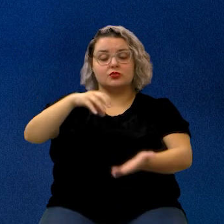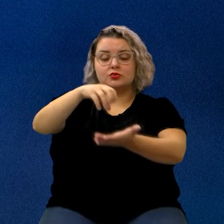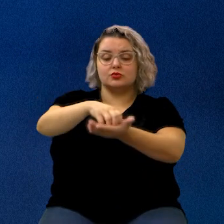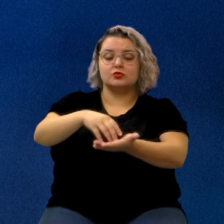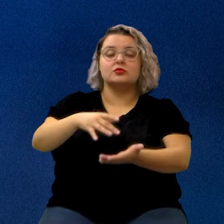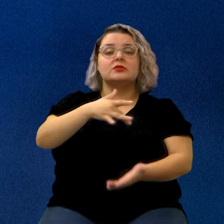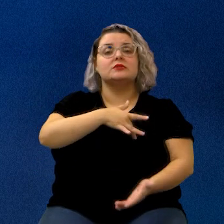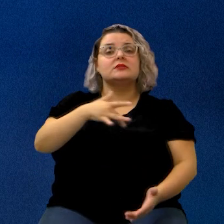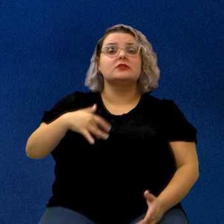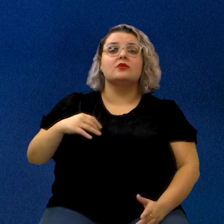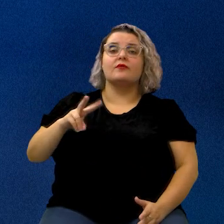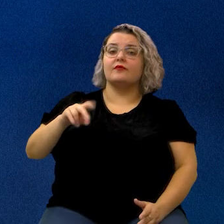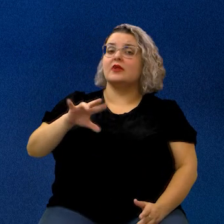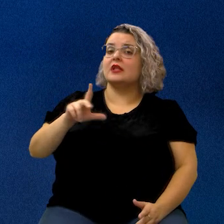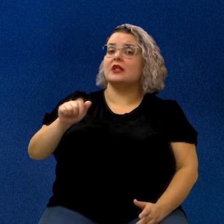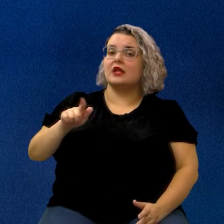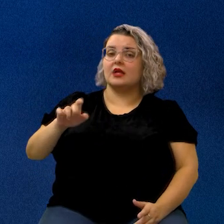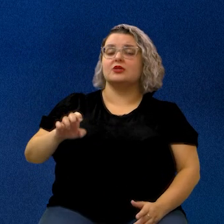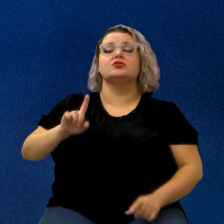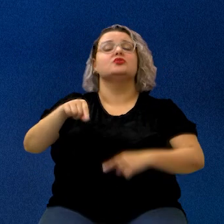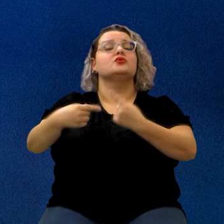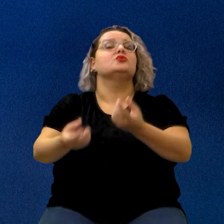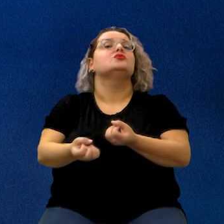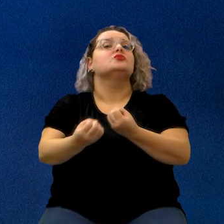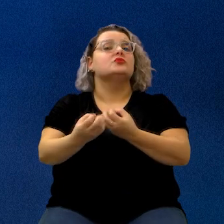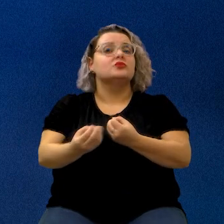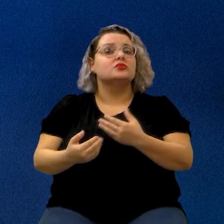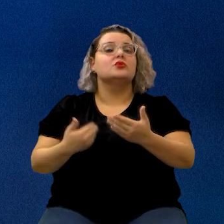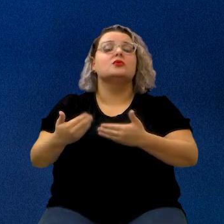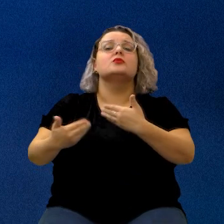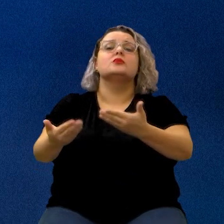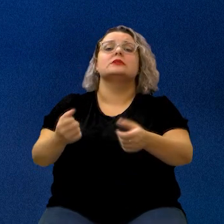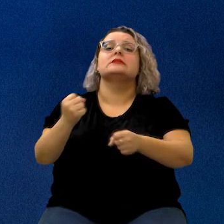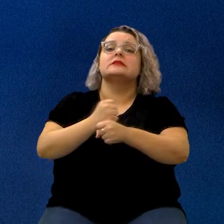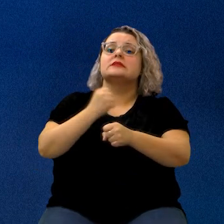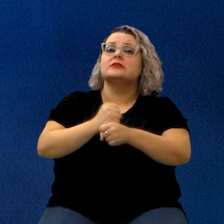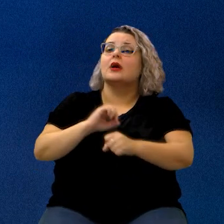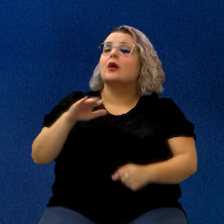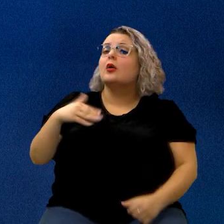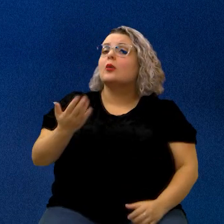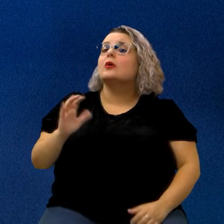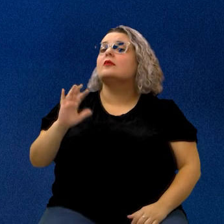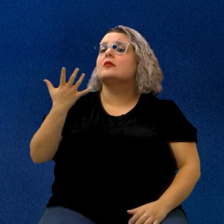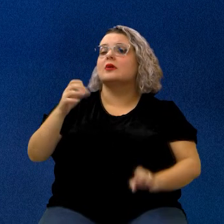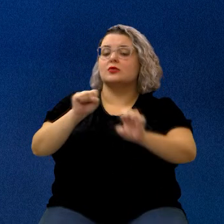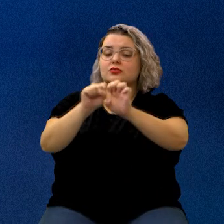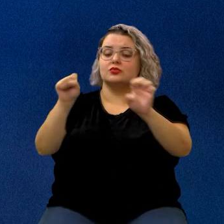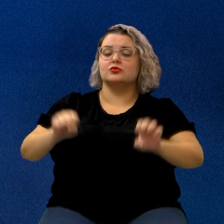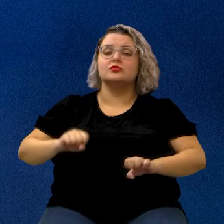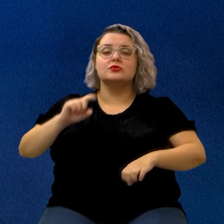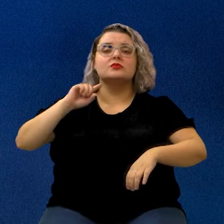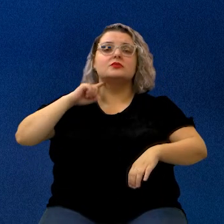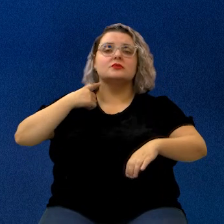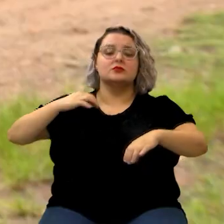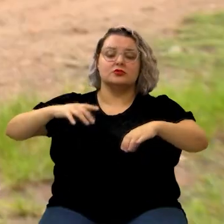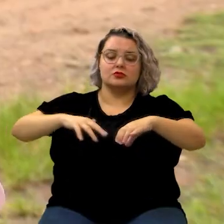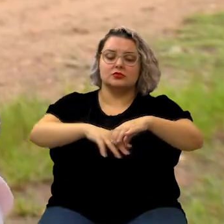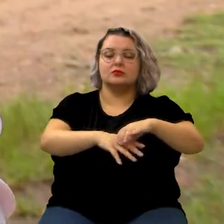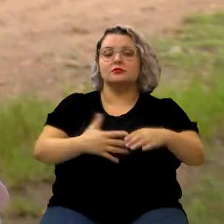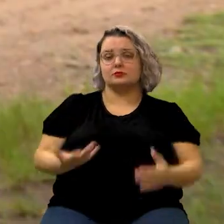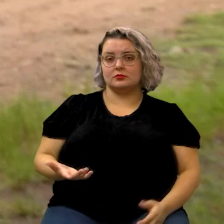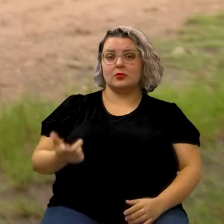Village e outros pedindo informações sobre o andamento das obras do sistema de esgotamento sanitário